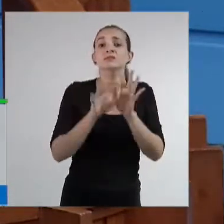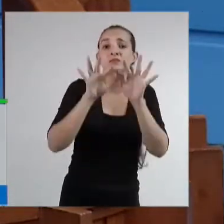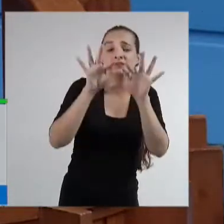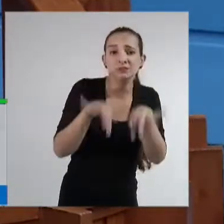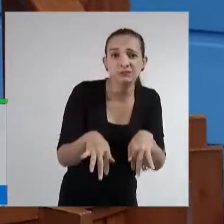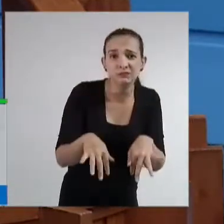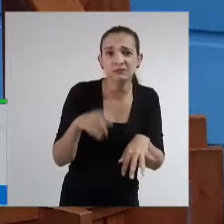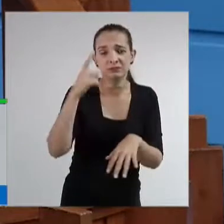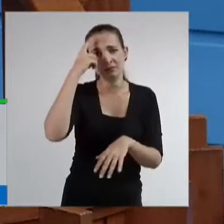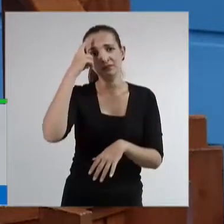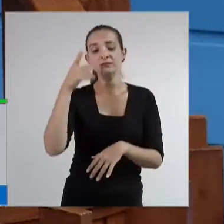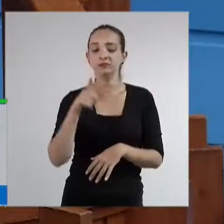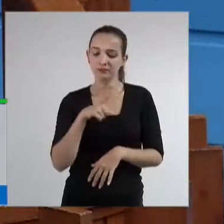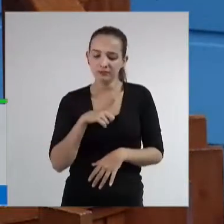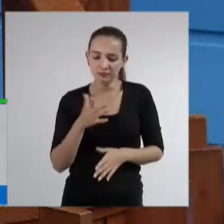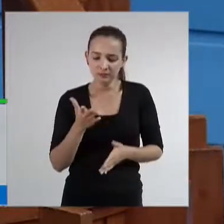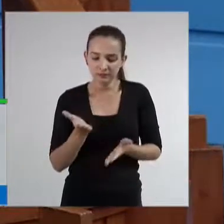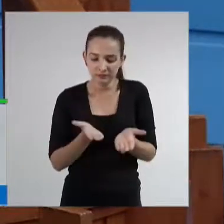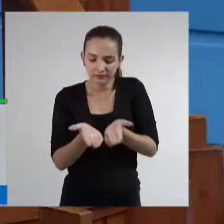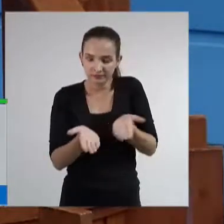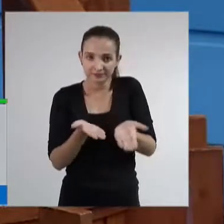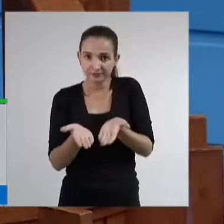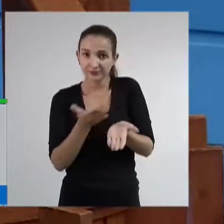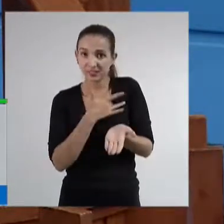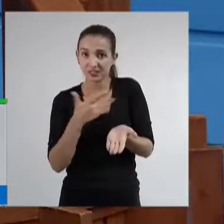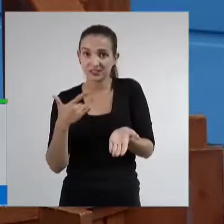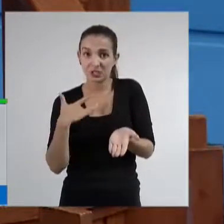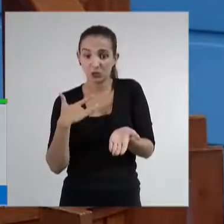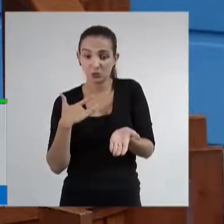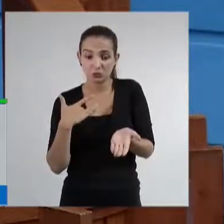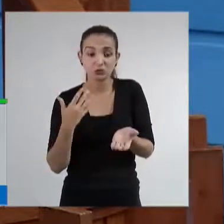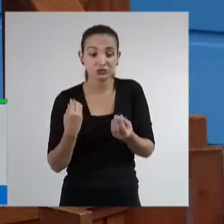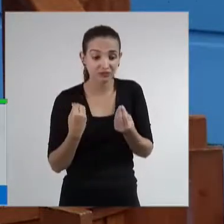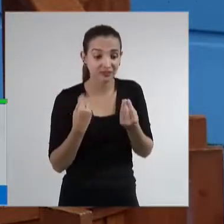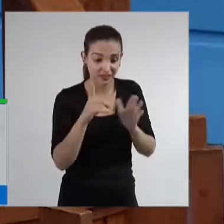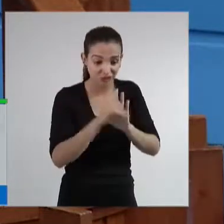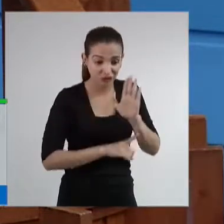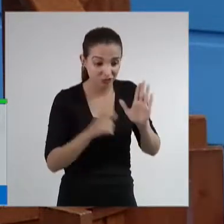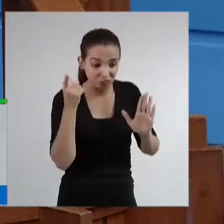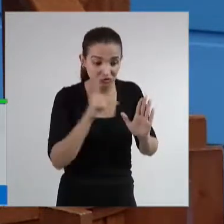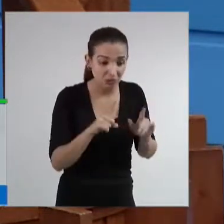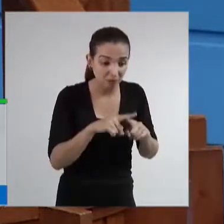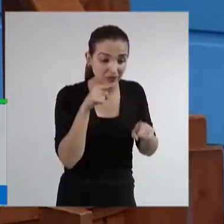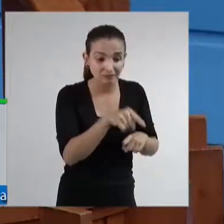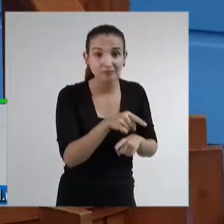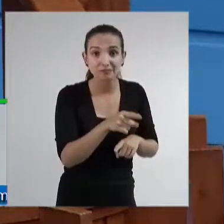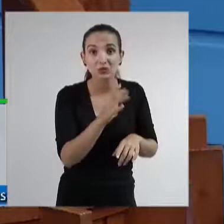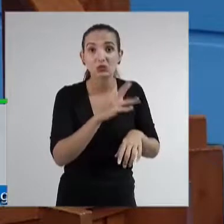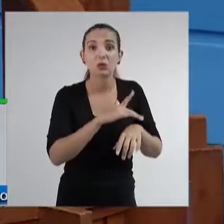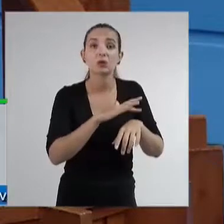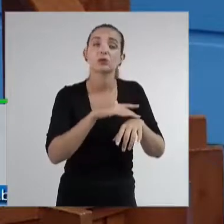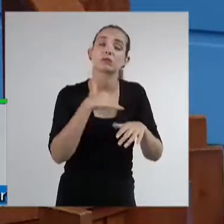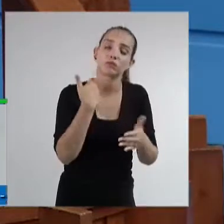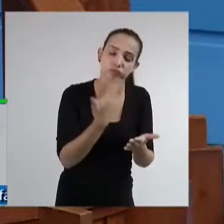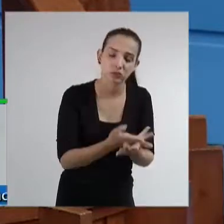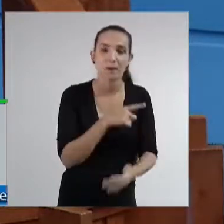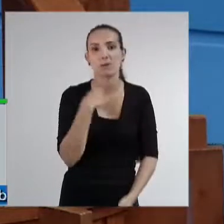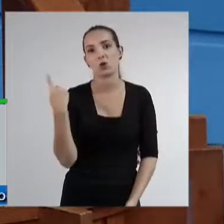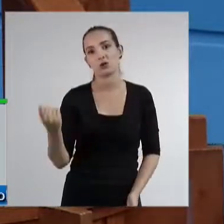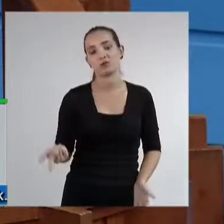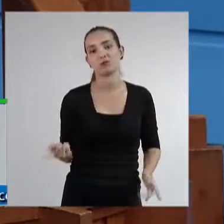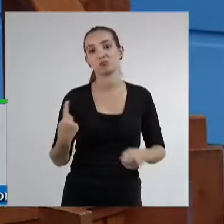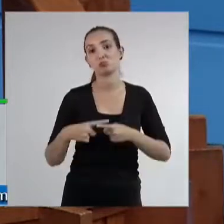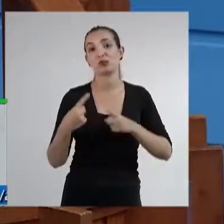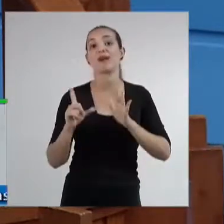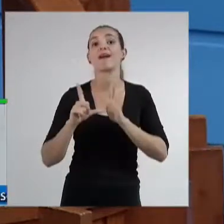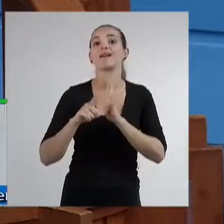não, você tem direito ao tratamento, a pessoa já morreu. Esta é uma realidade dura, triste, cruel, mas acontece.